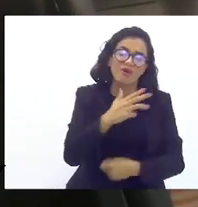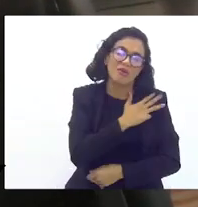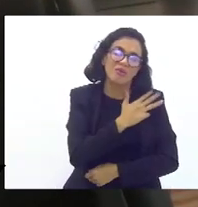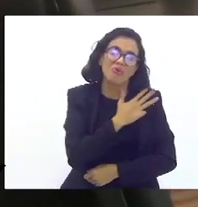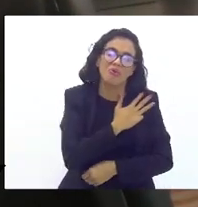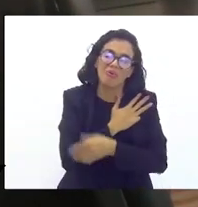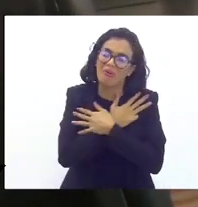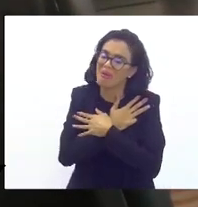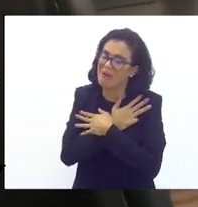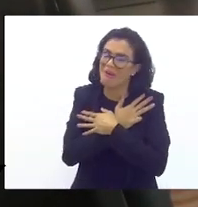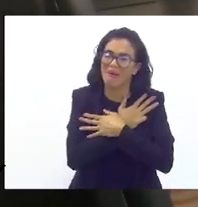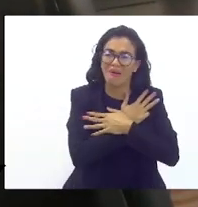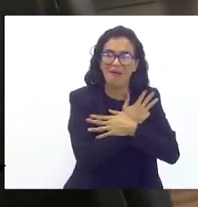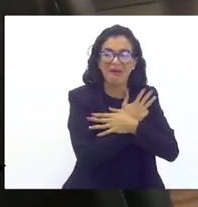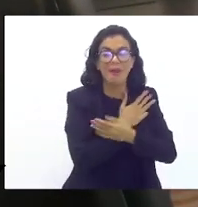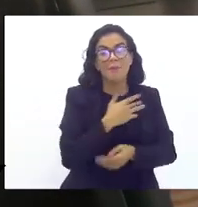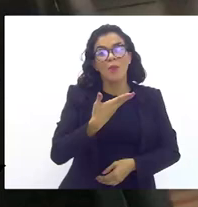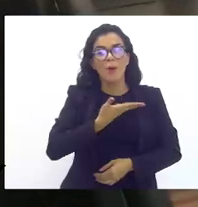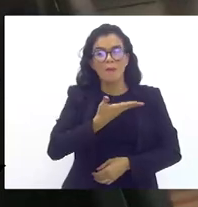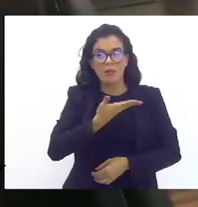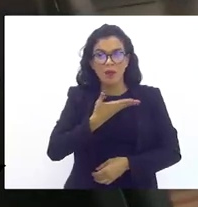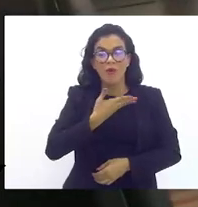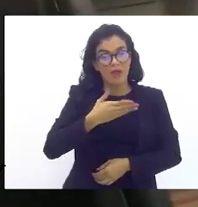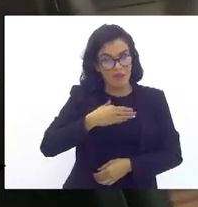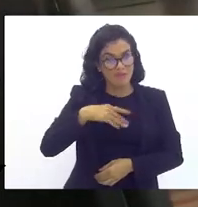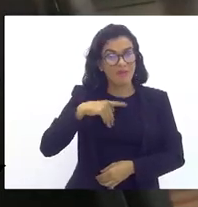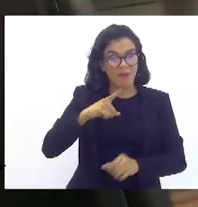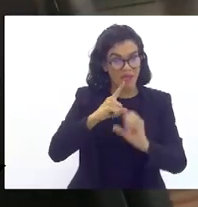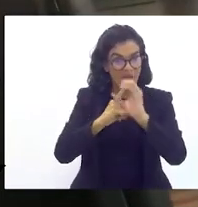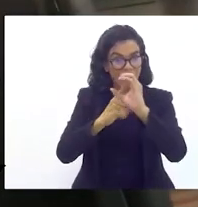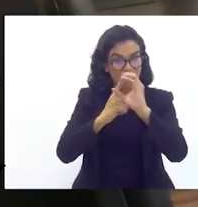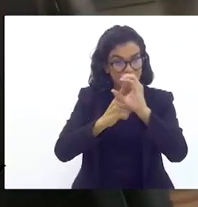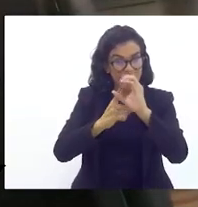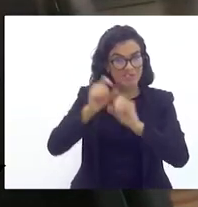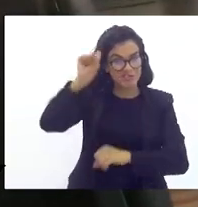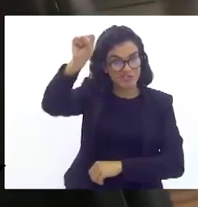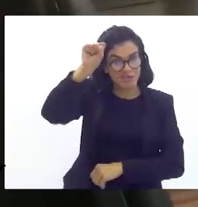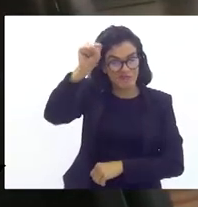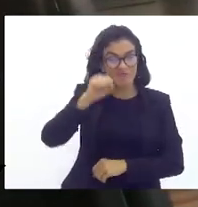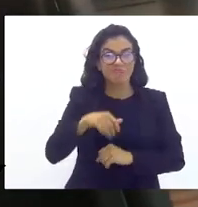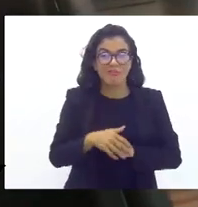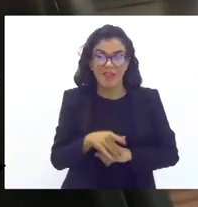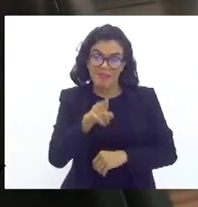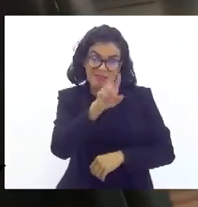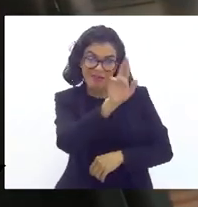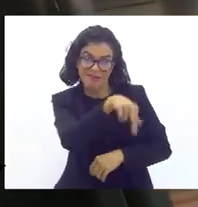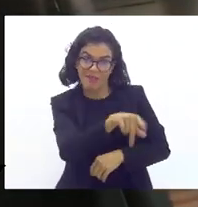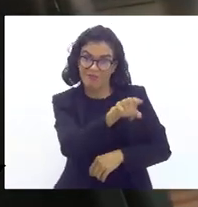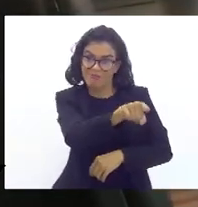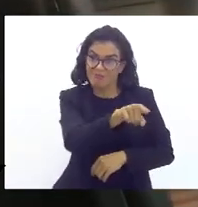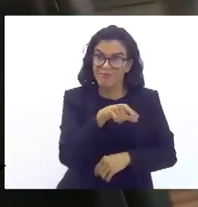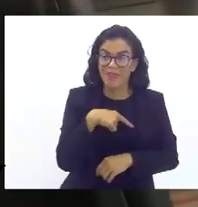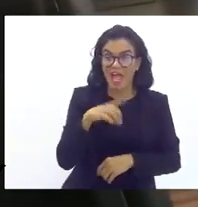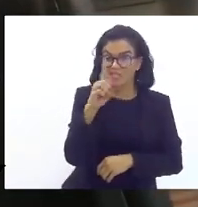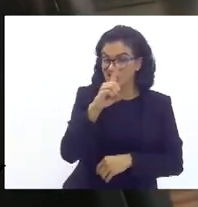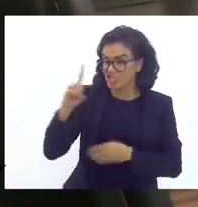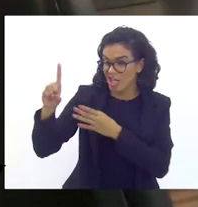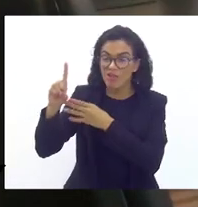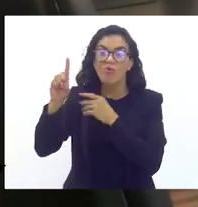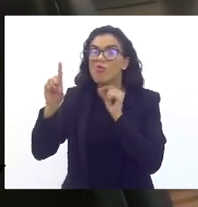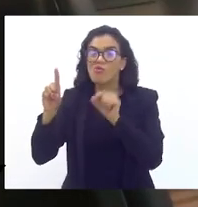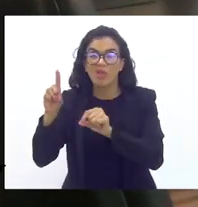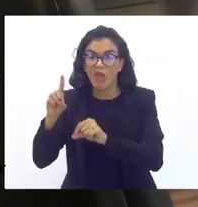com doutor Tomás entende que o amigão querida eu comunista inclusive do PT ele tem razão ó a direita pegou